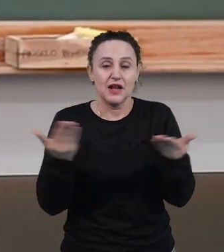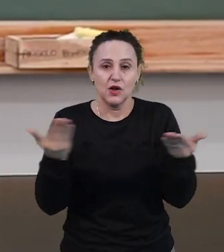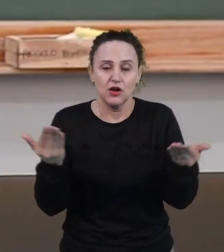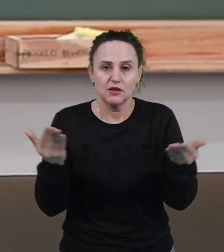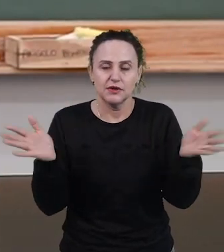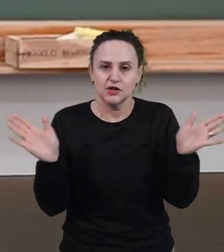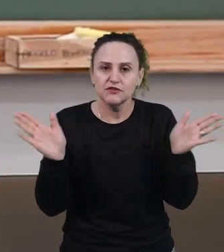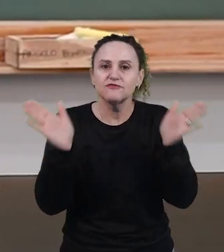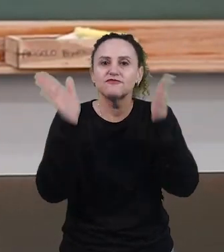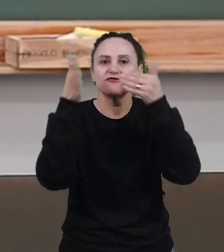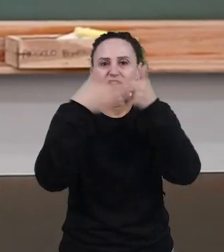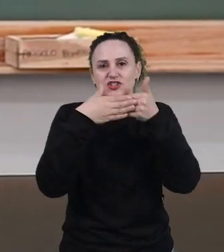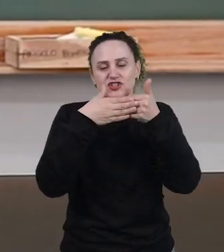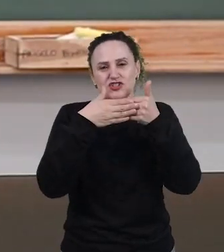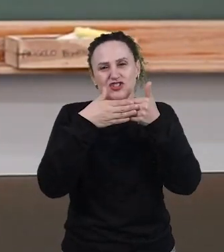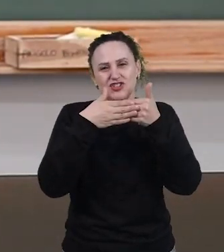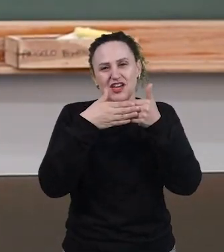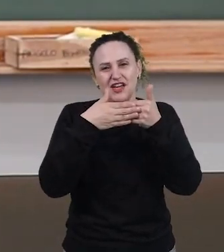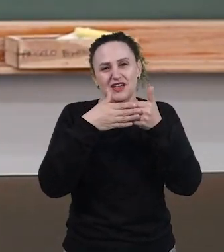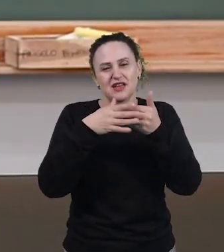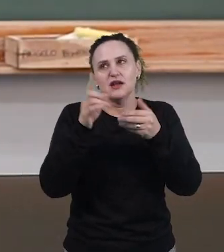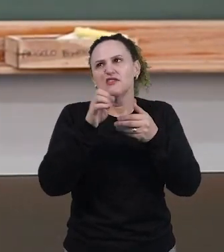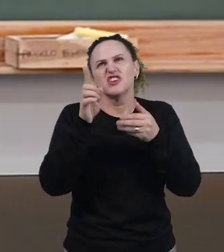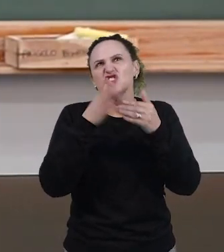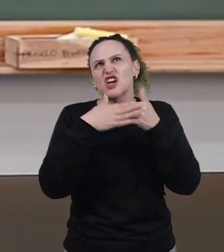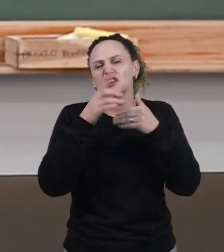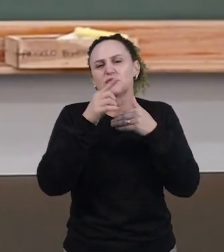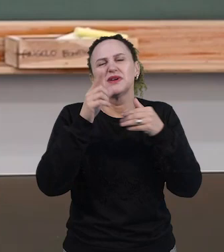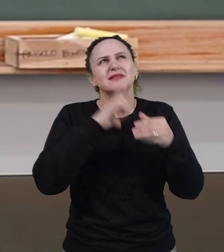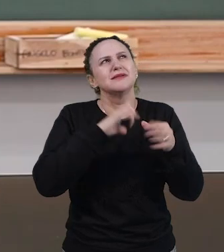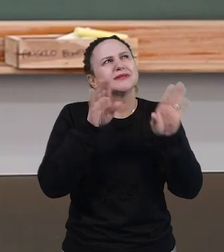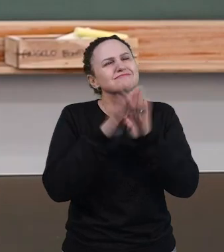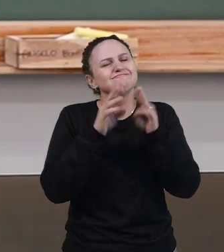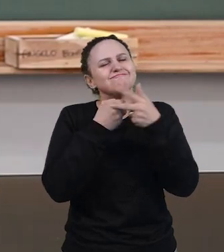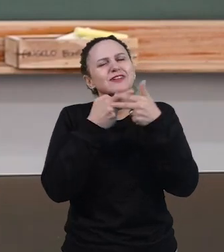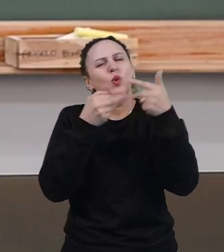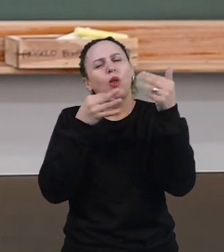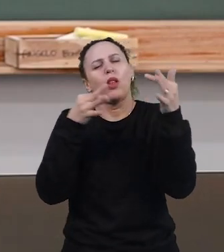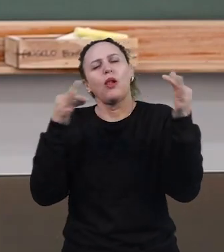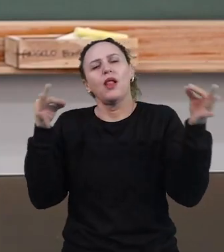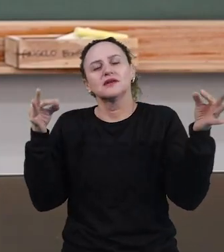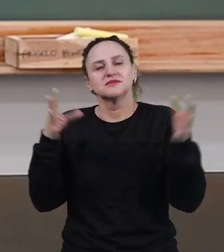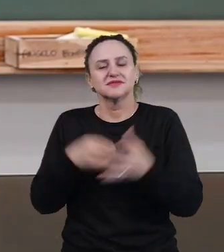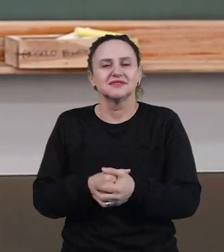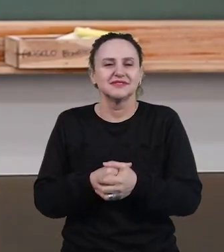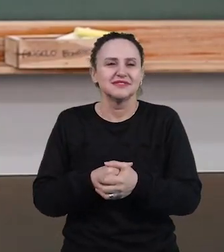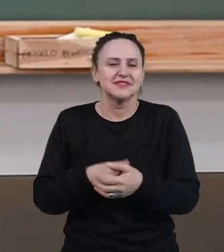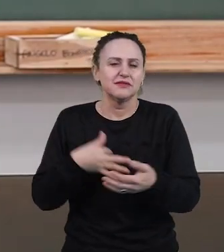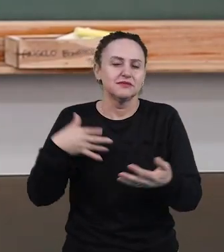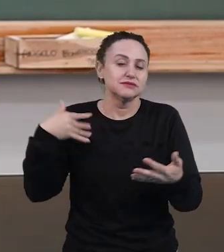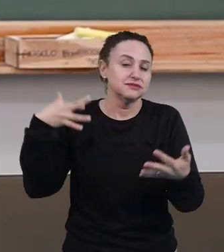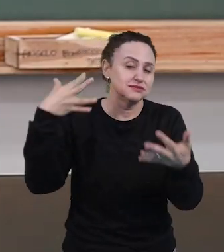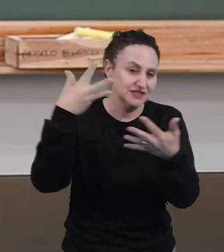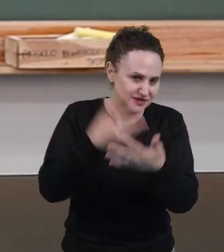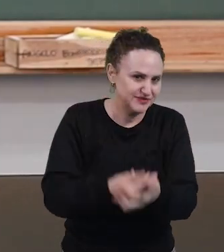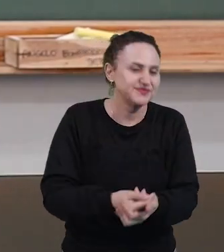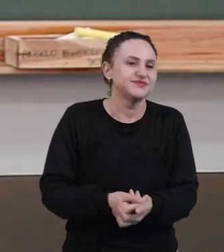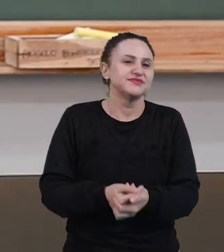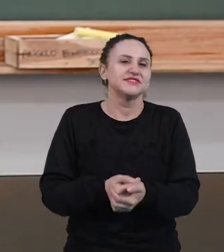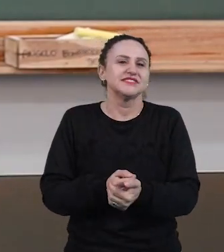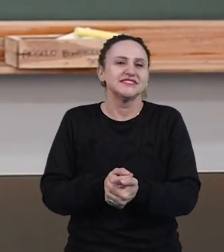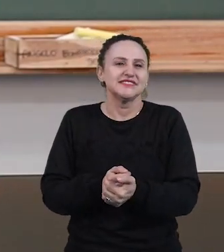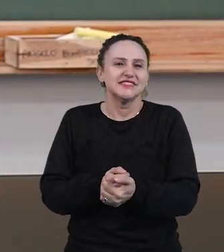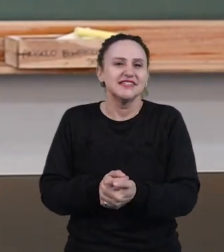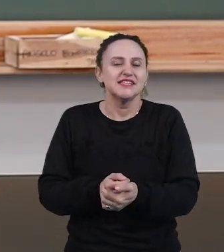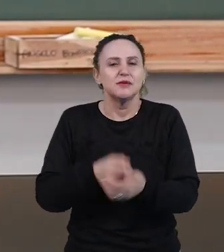essa questão do... Fecharmos longe de fechar, né, gente? Tem muita coisa, né? Eu poderia ficar aqui falando para vocês horas e horas. Acho que vocês não vão querer me